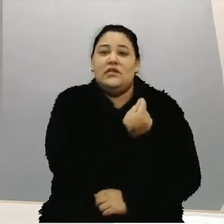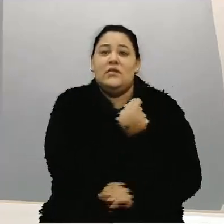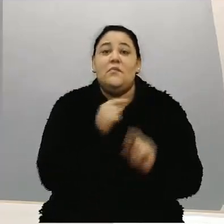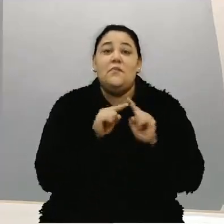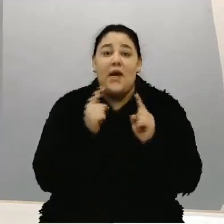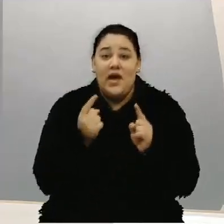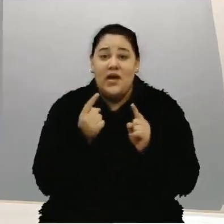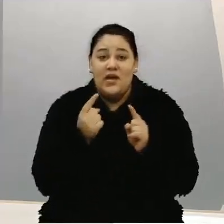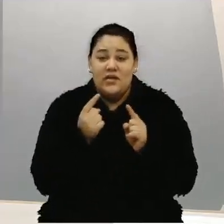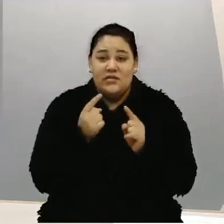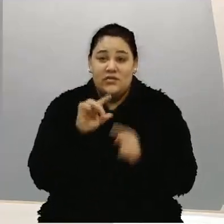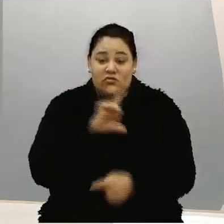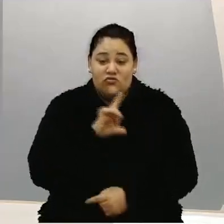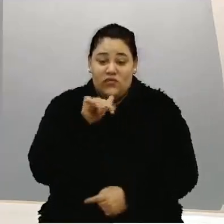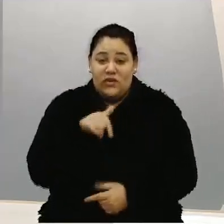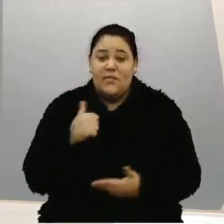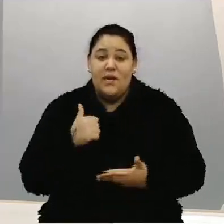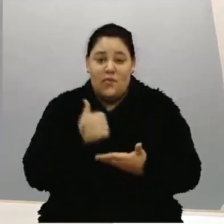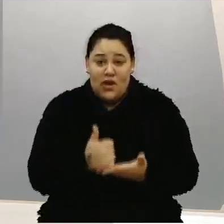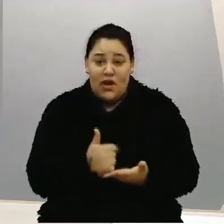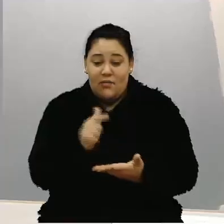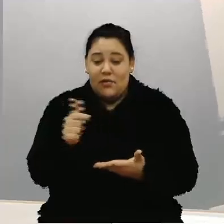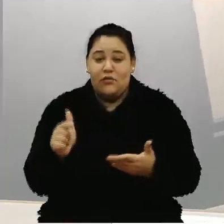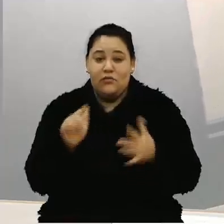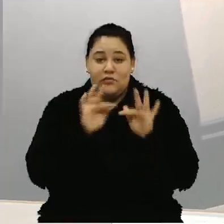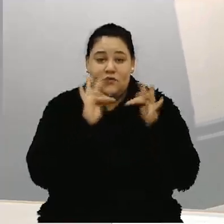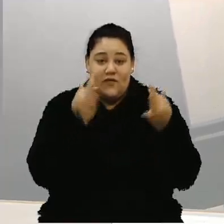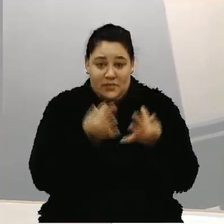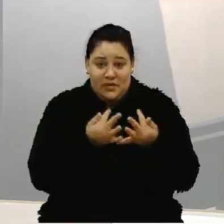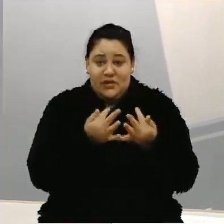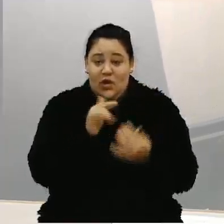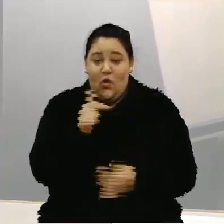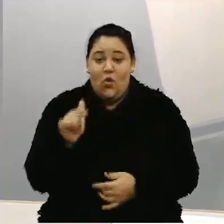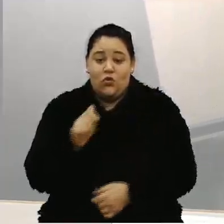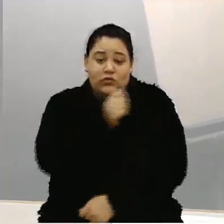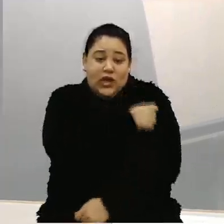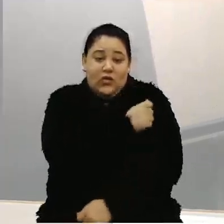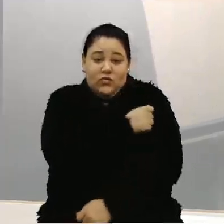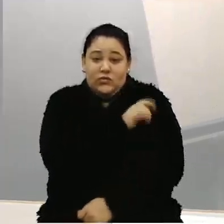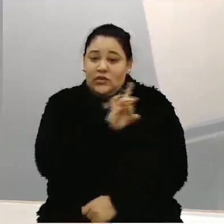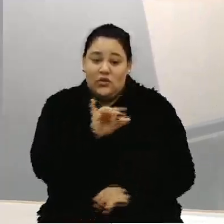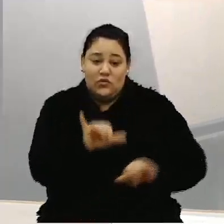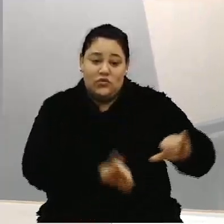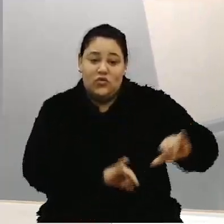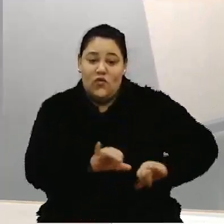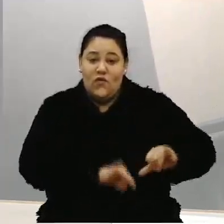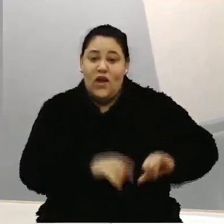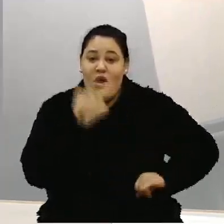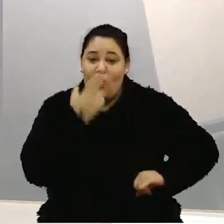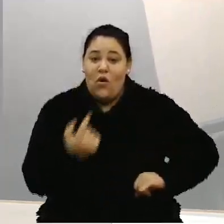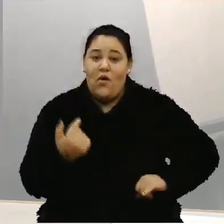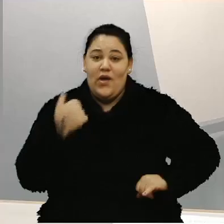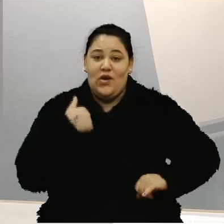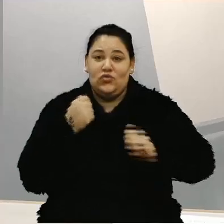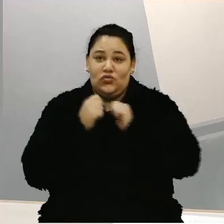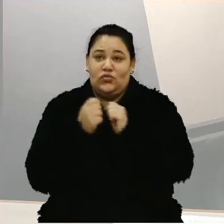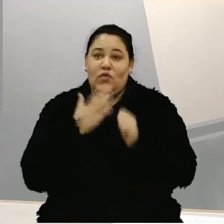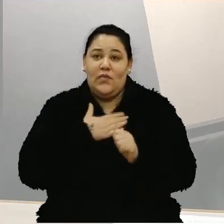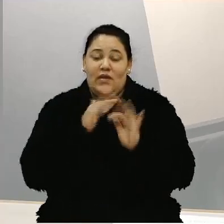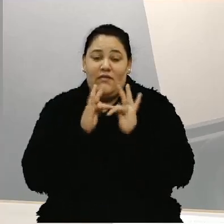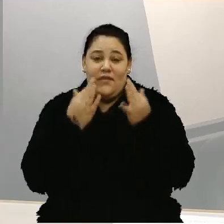causa, para que as outras famílias, os outros alunos, não sofram o que eu sofri com a minha família.